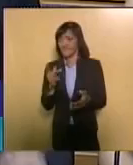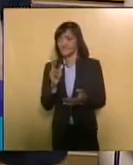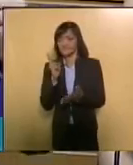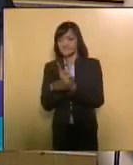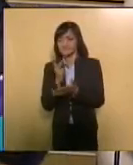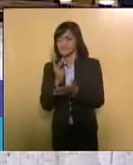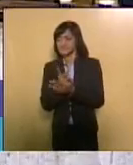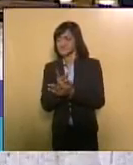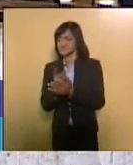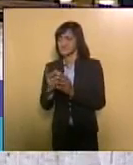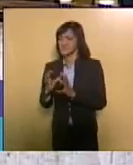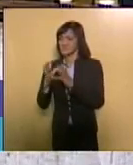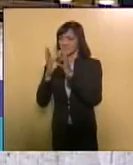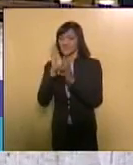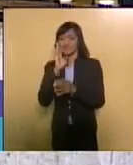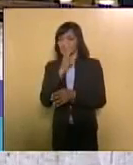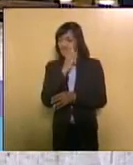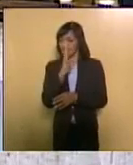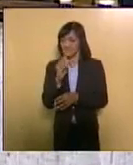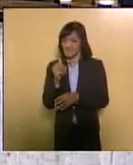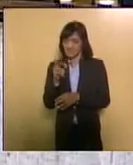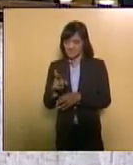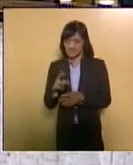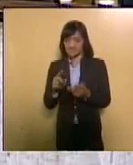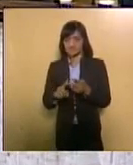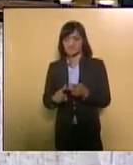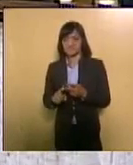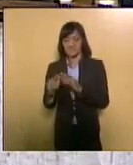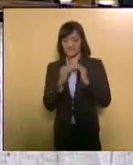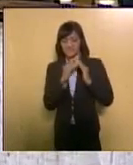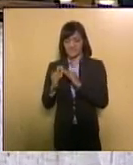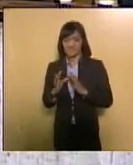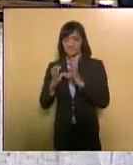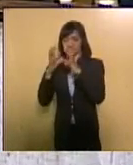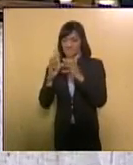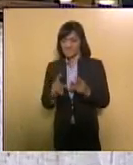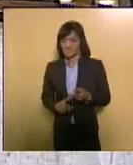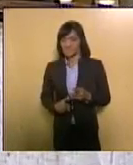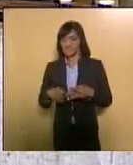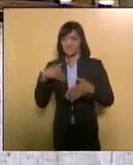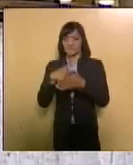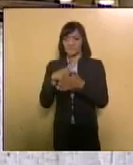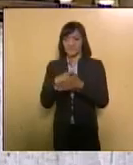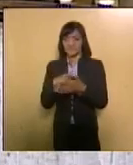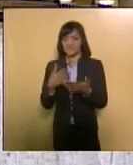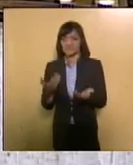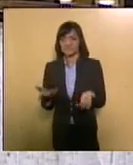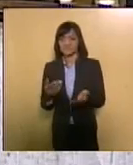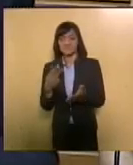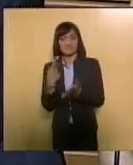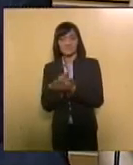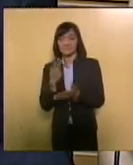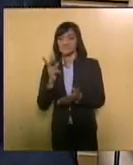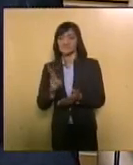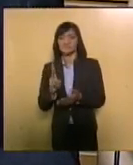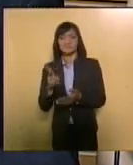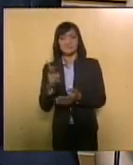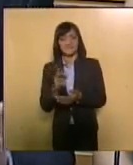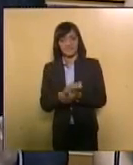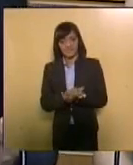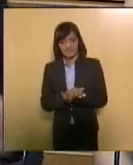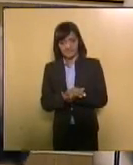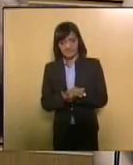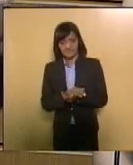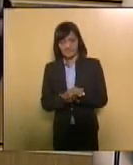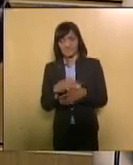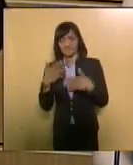é briga de bar é de vizinho é de jogo é feminicídio acontece o diabo aí né